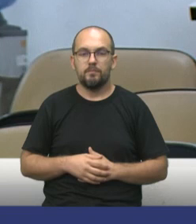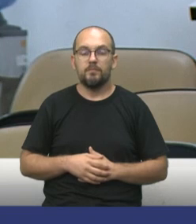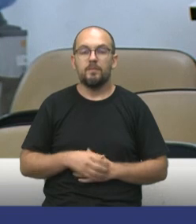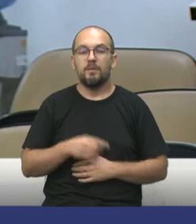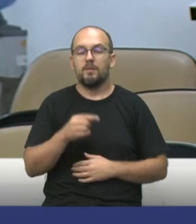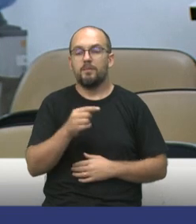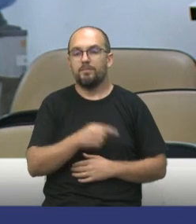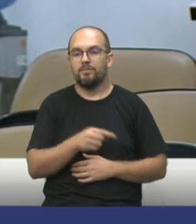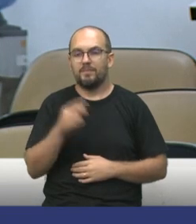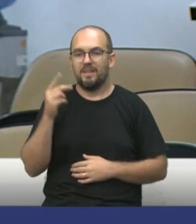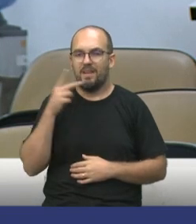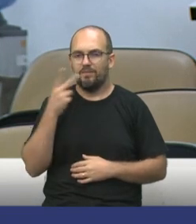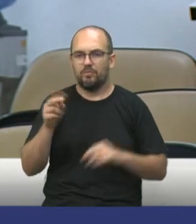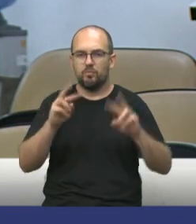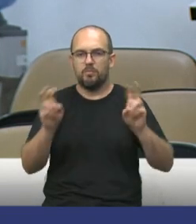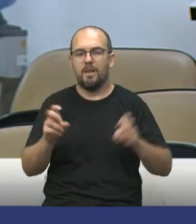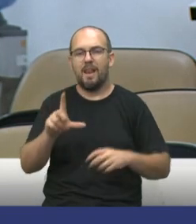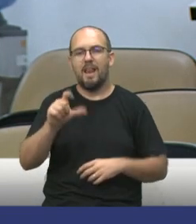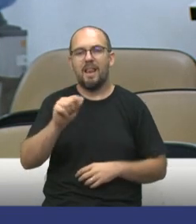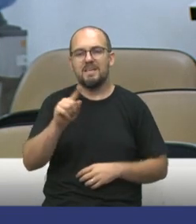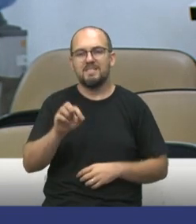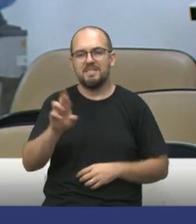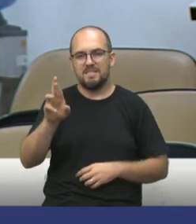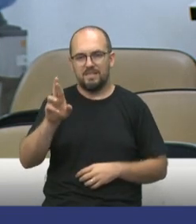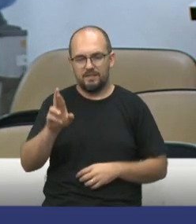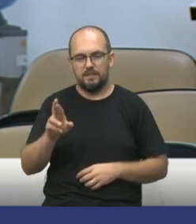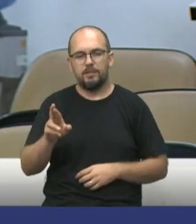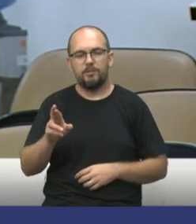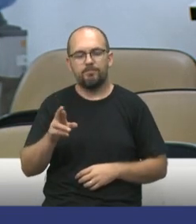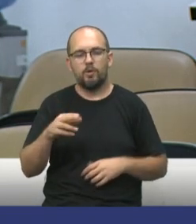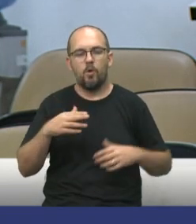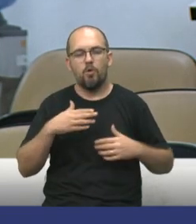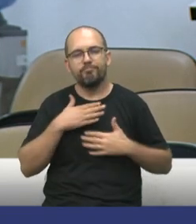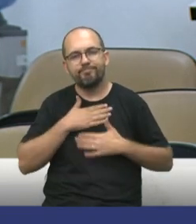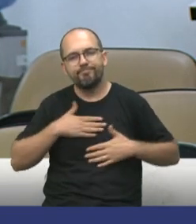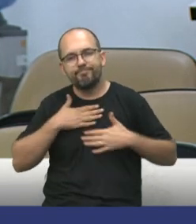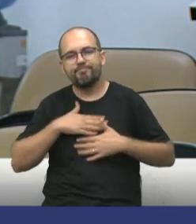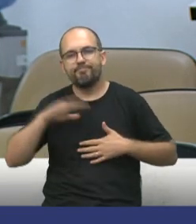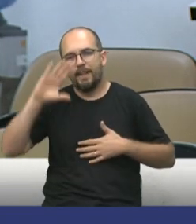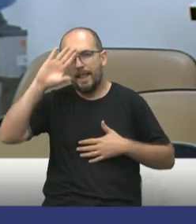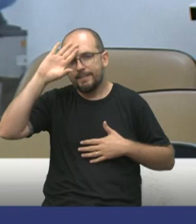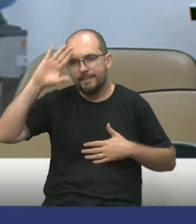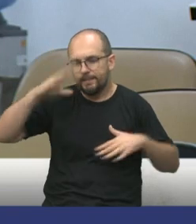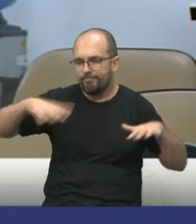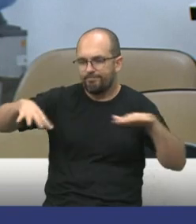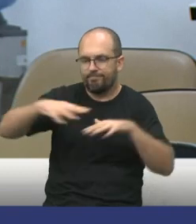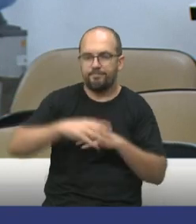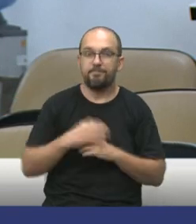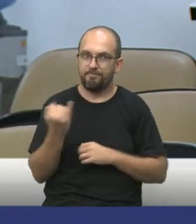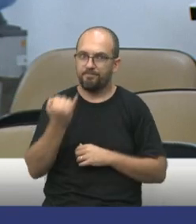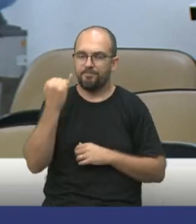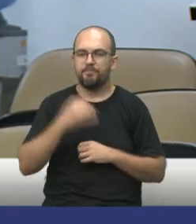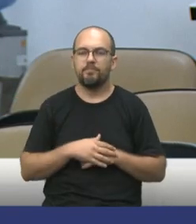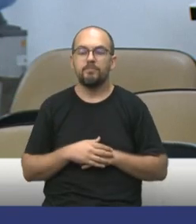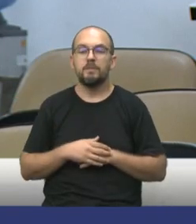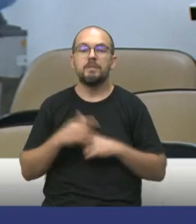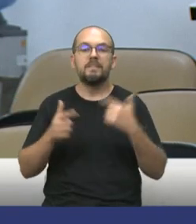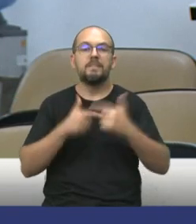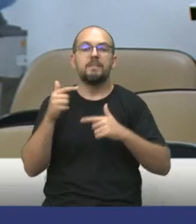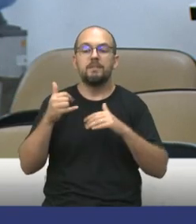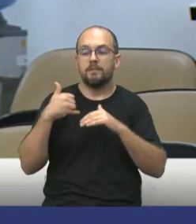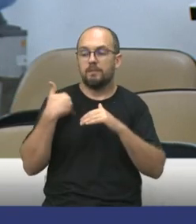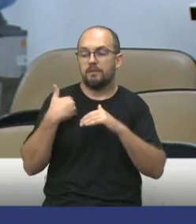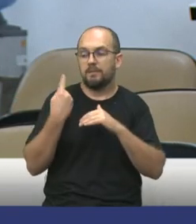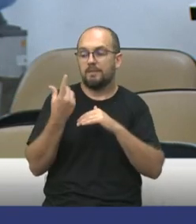a questão do lazer para as crianças e adolescentes, que é muito importante, serviço de convivência adolescentes acima de 16 anos, e